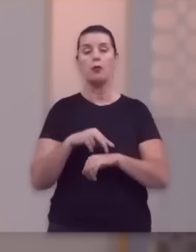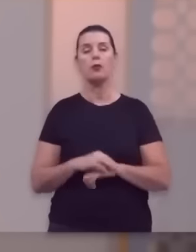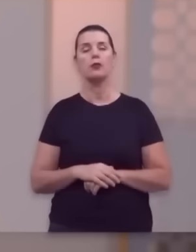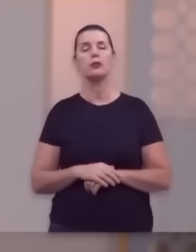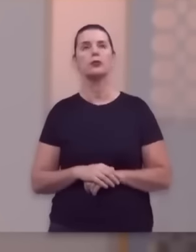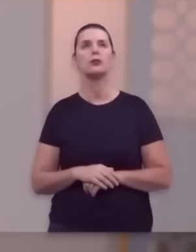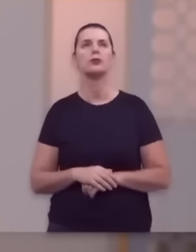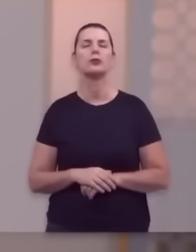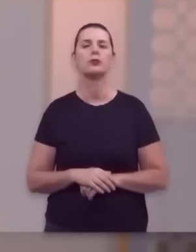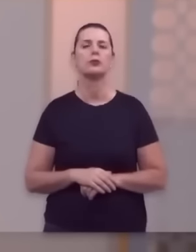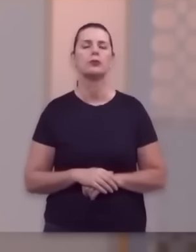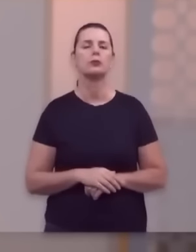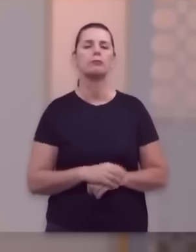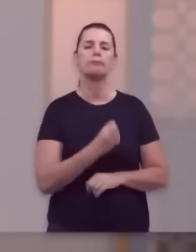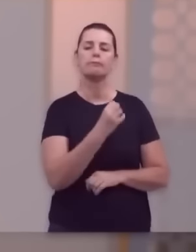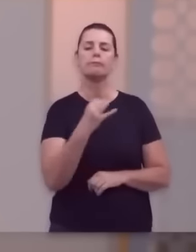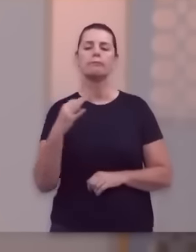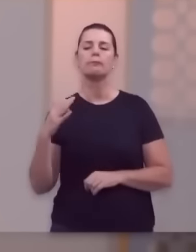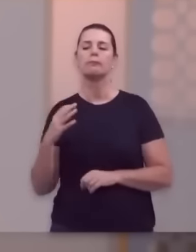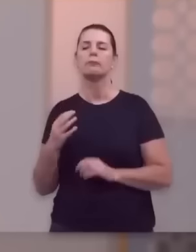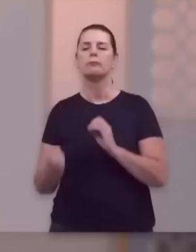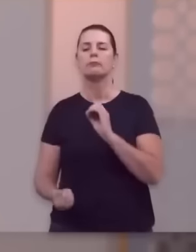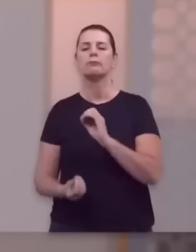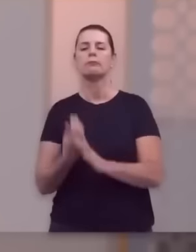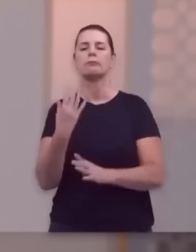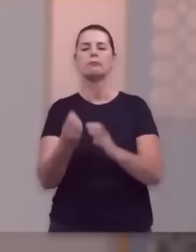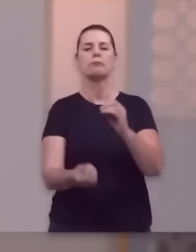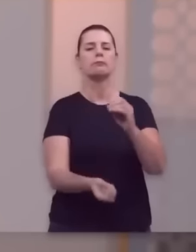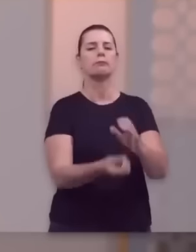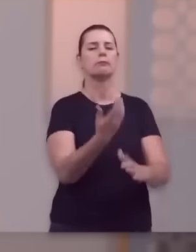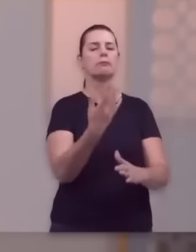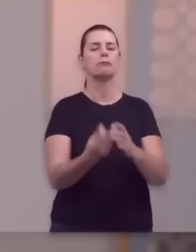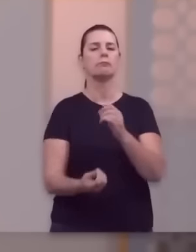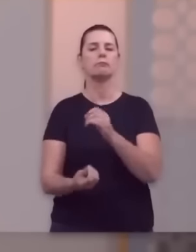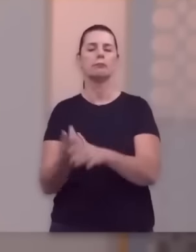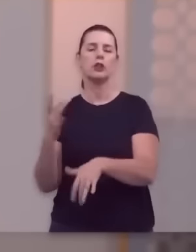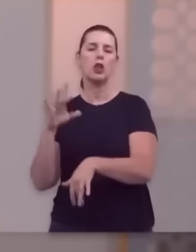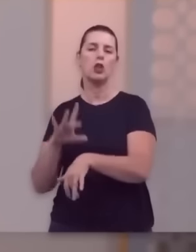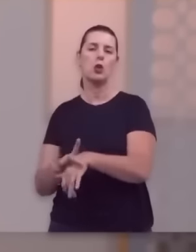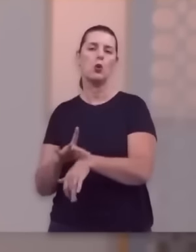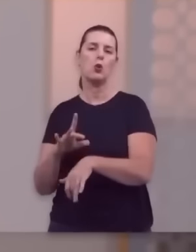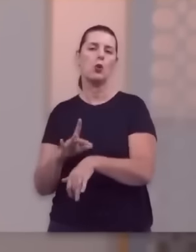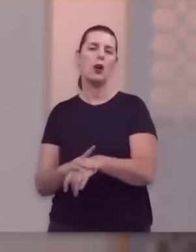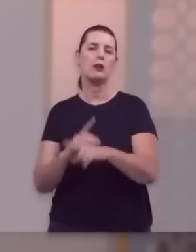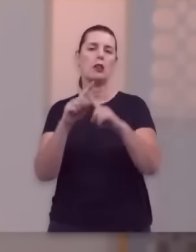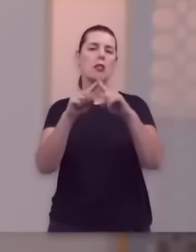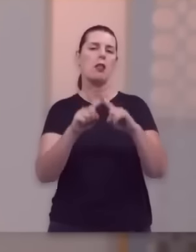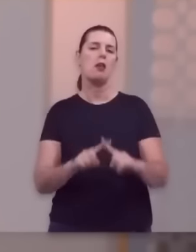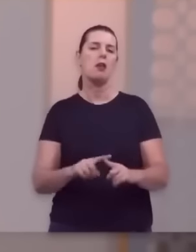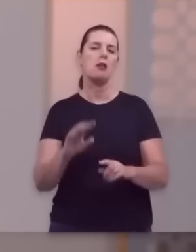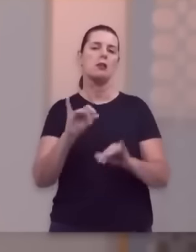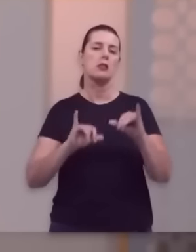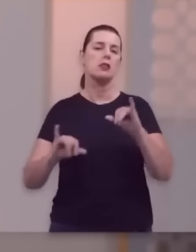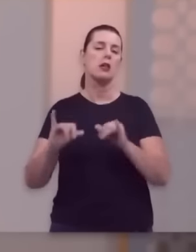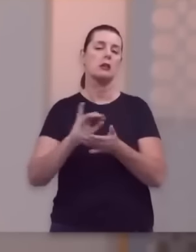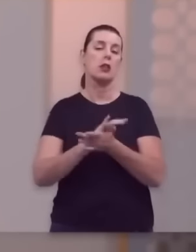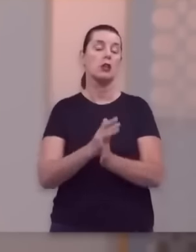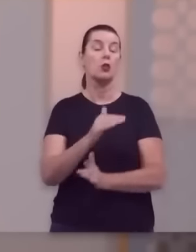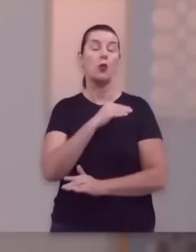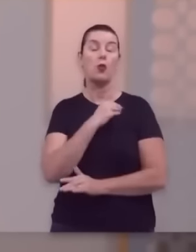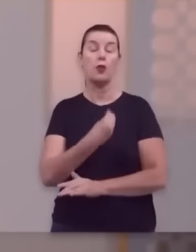nações quantas epidemias TM surgido desafiada ciência dizimando vidas